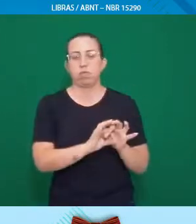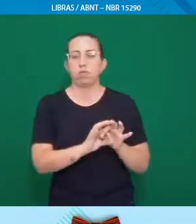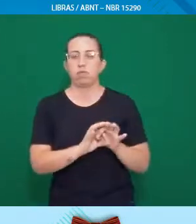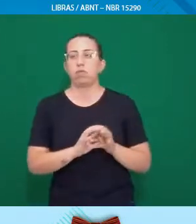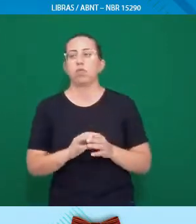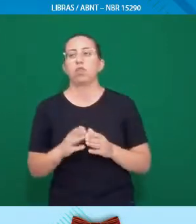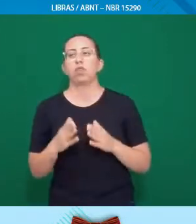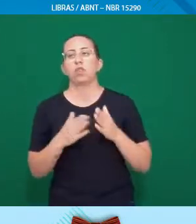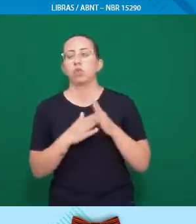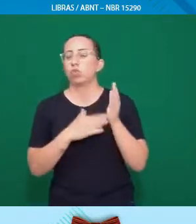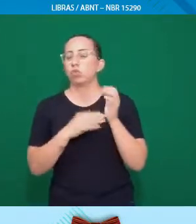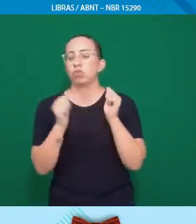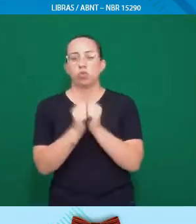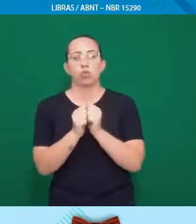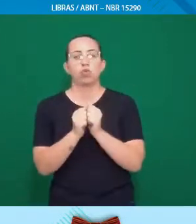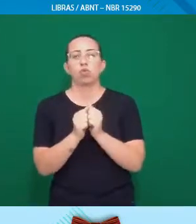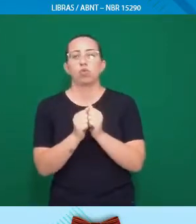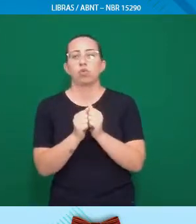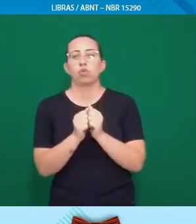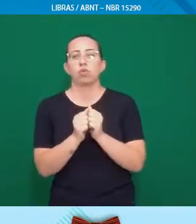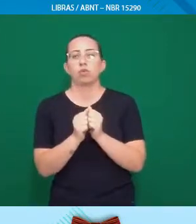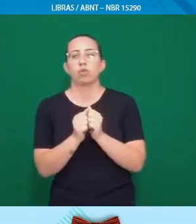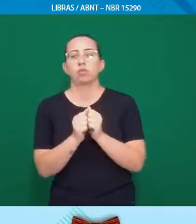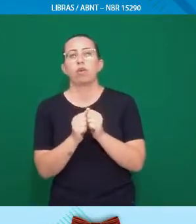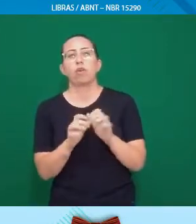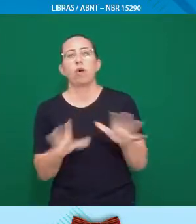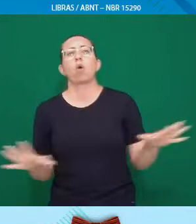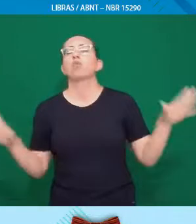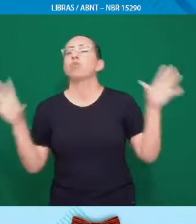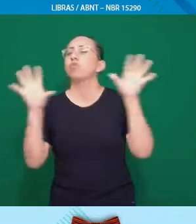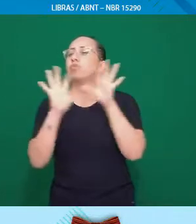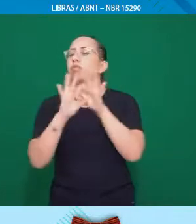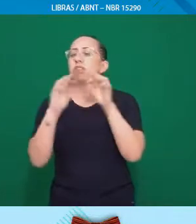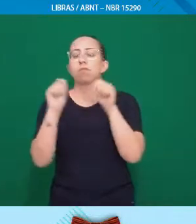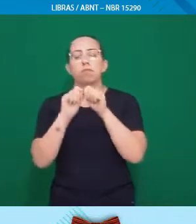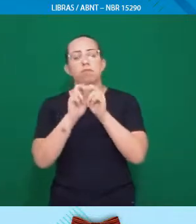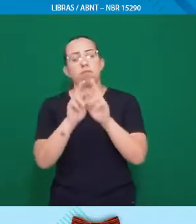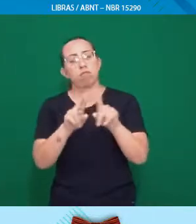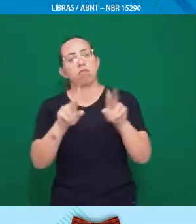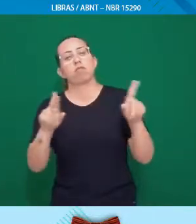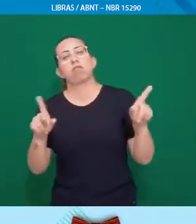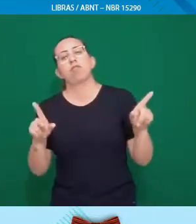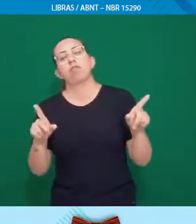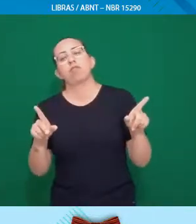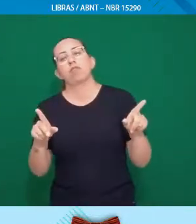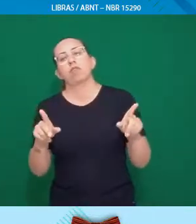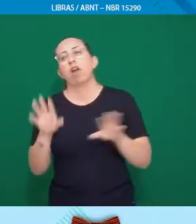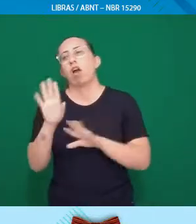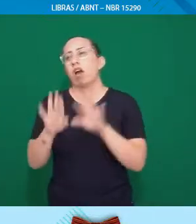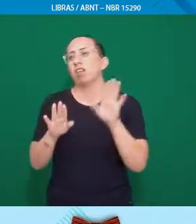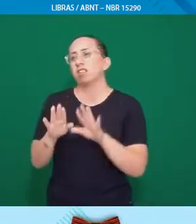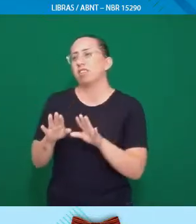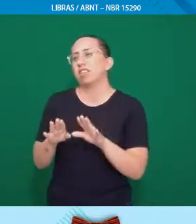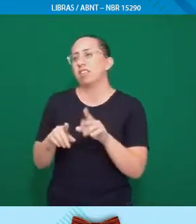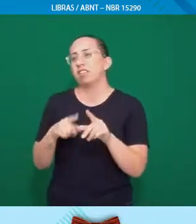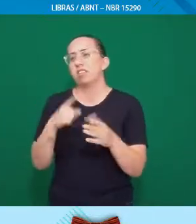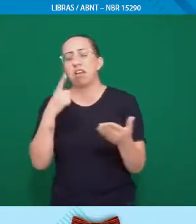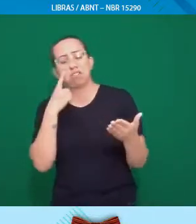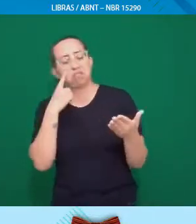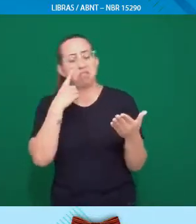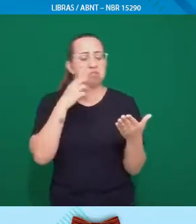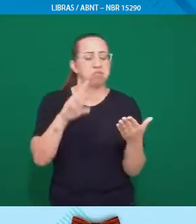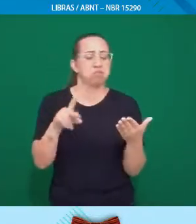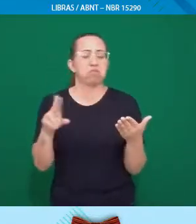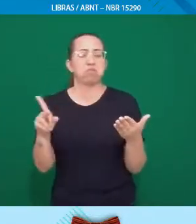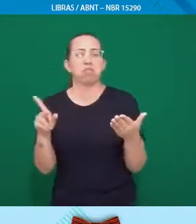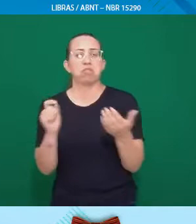política as pessoas é para juntos nos dar as mãos às vezes interpretamos errado e